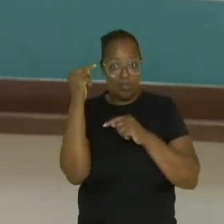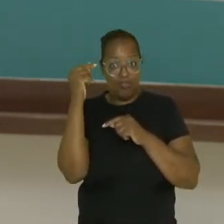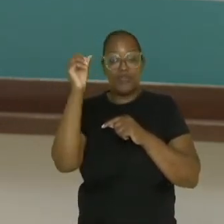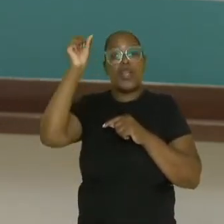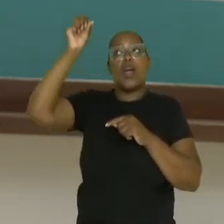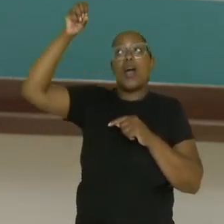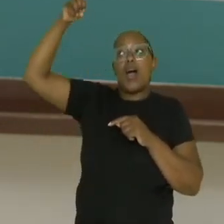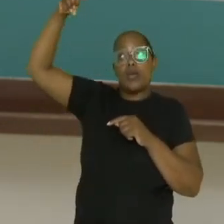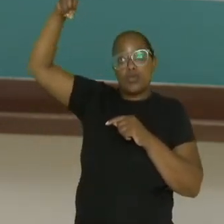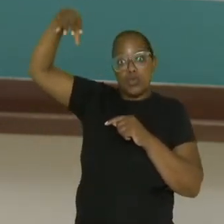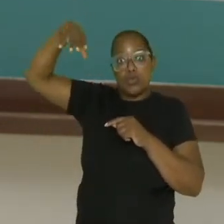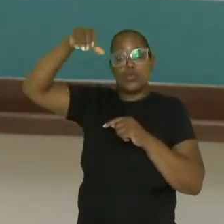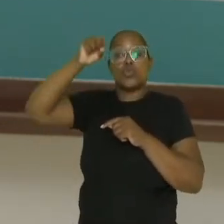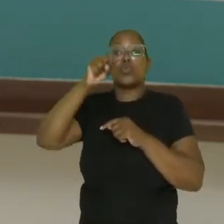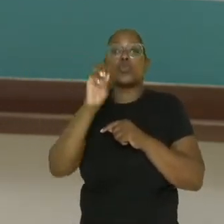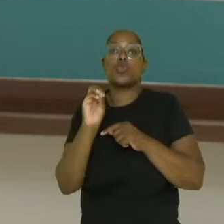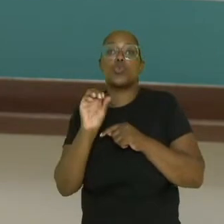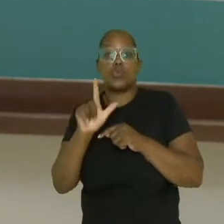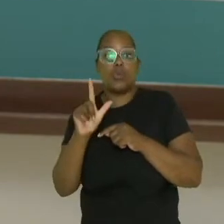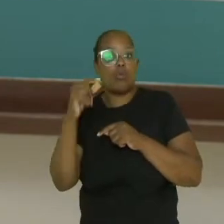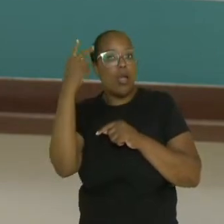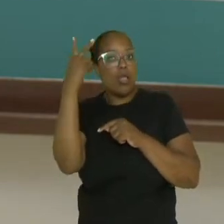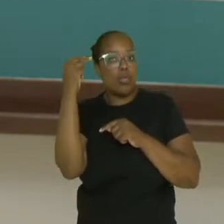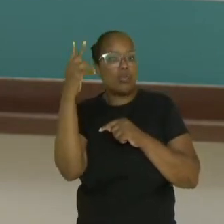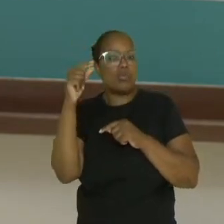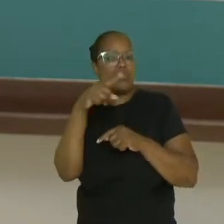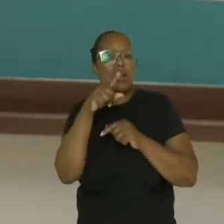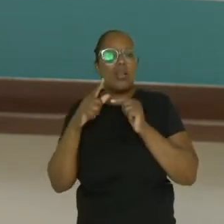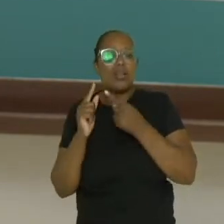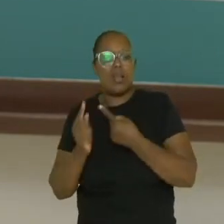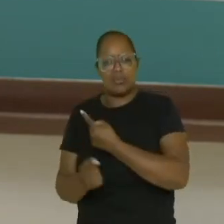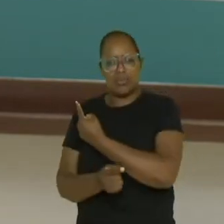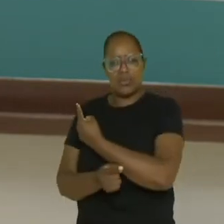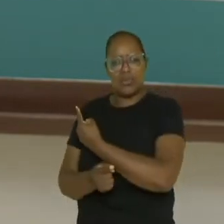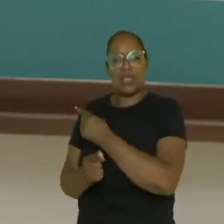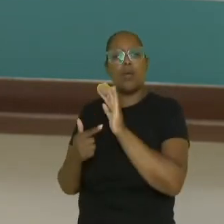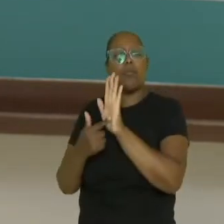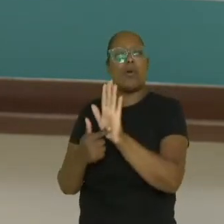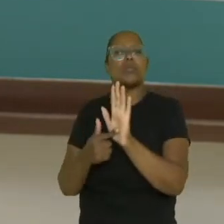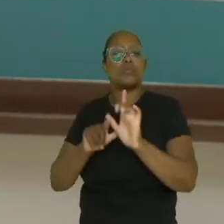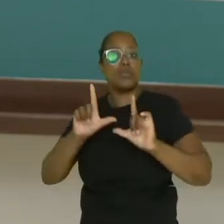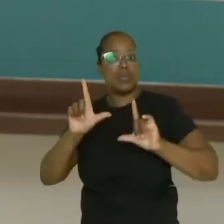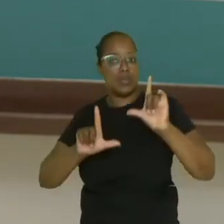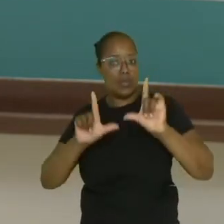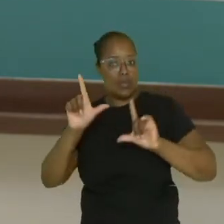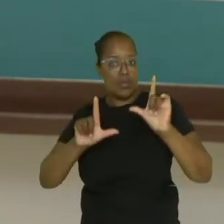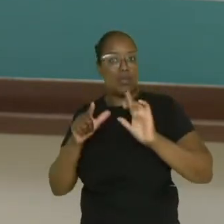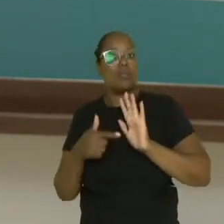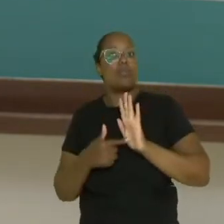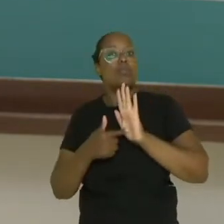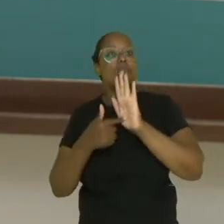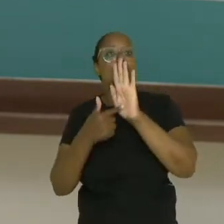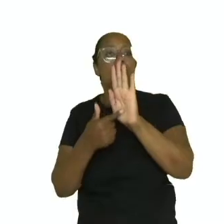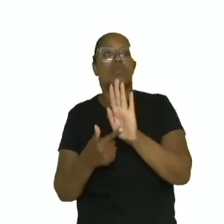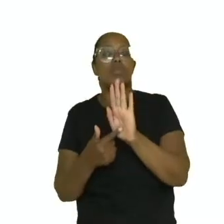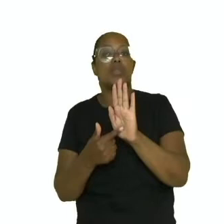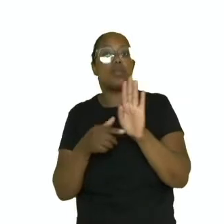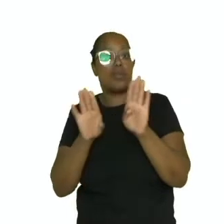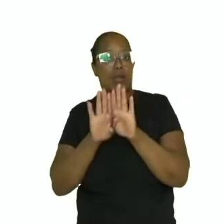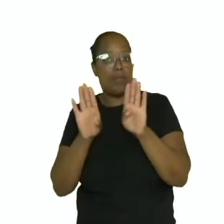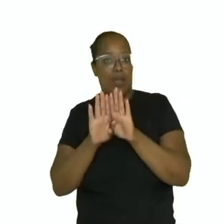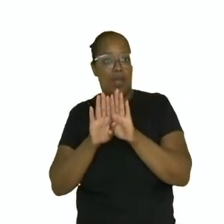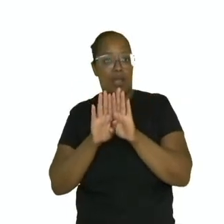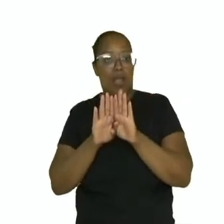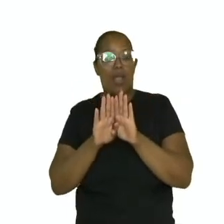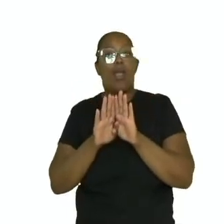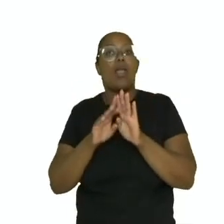partir do nascer do sol. Aqui nós temos uma televisão que nos dá uma luz visível, a fonte